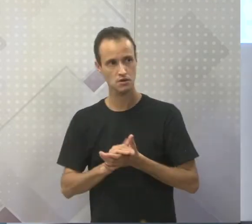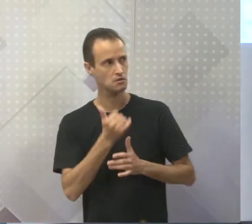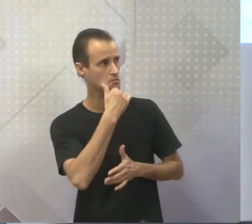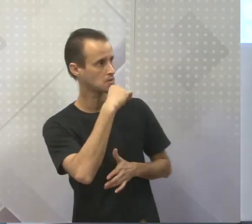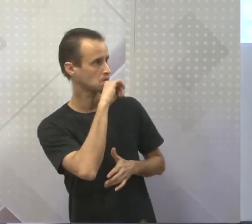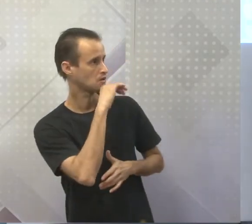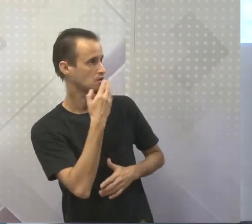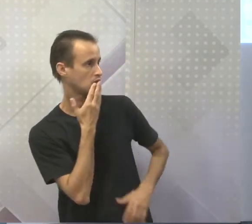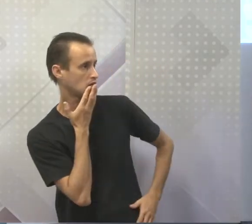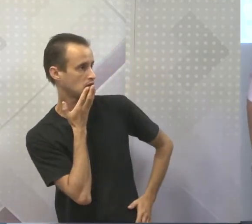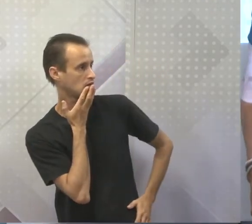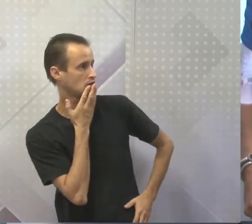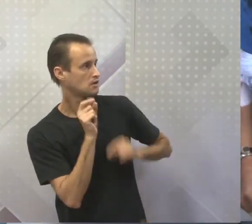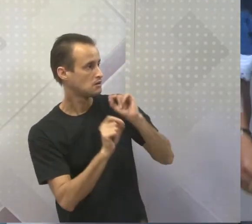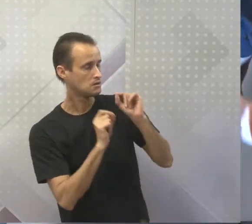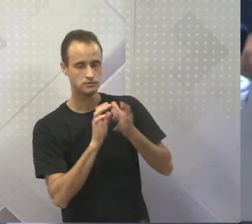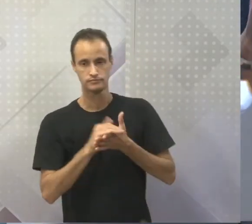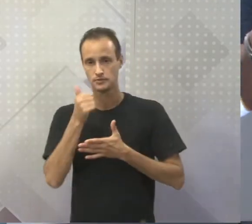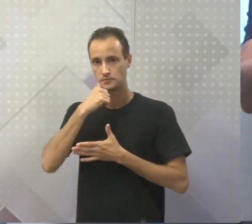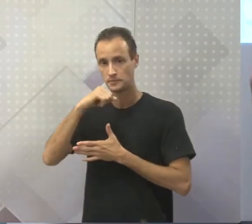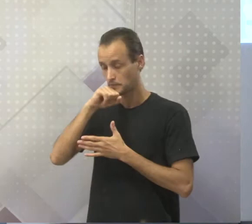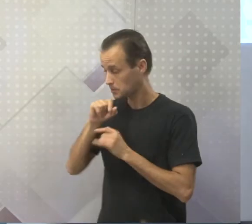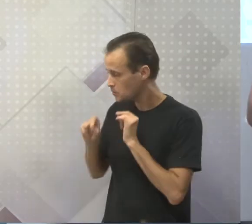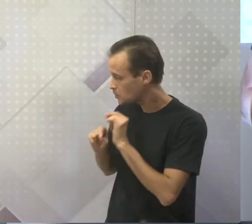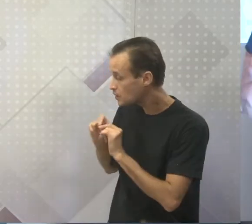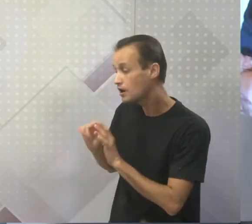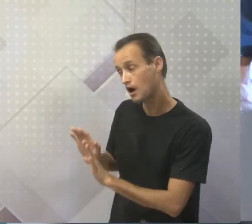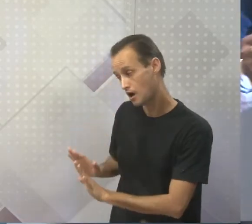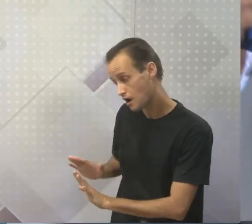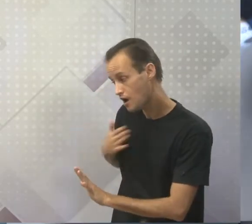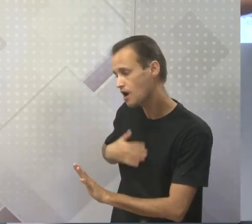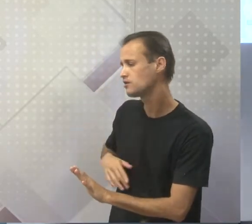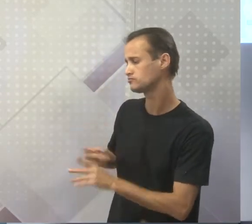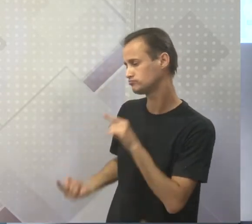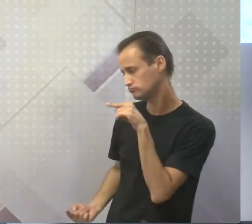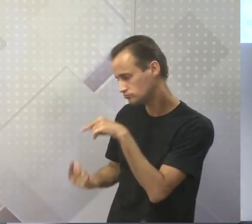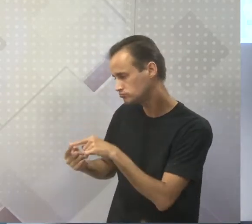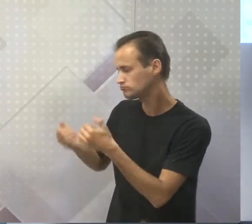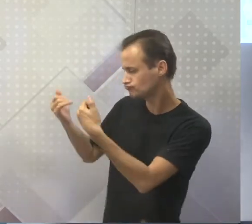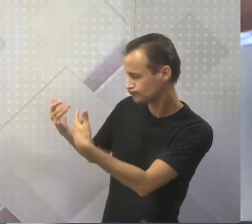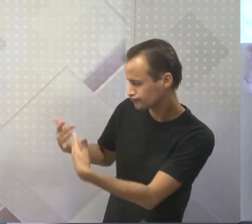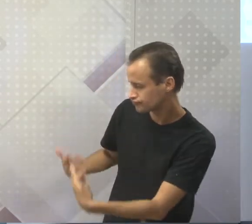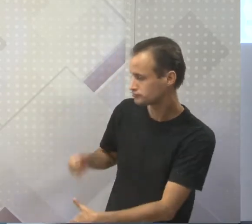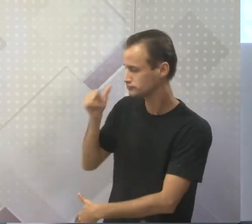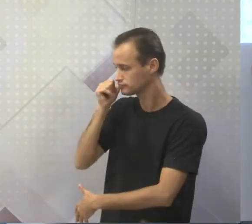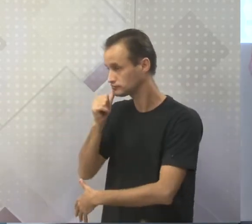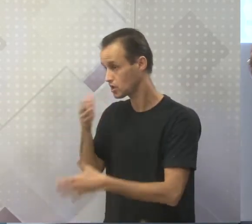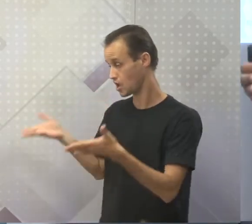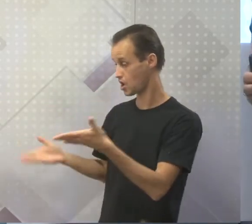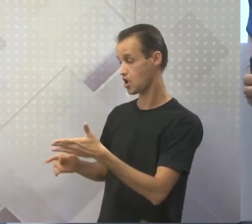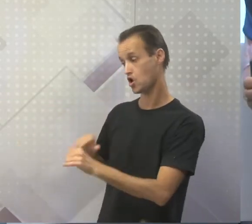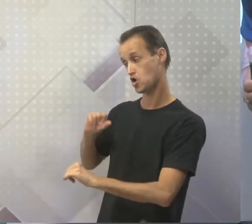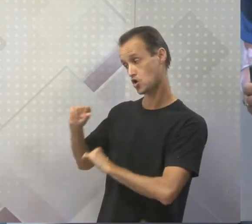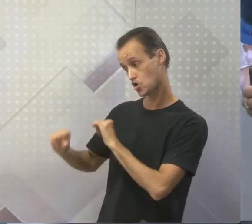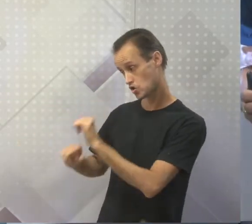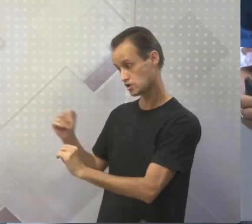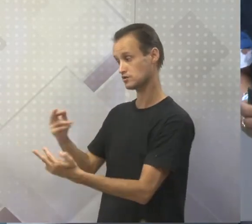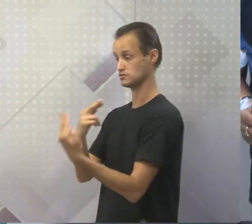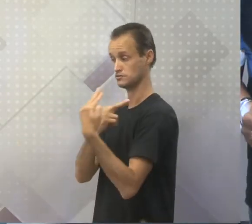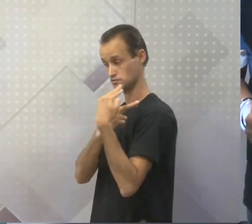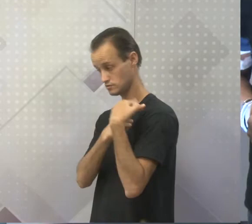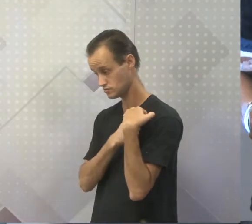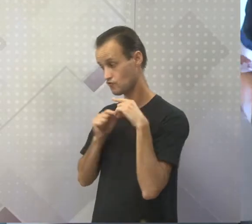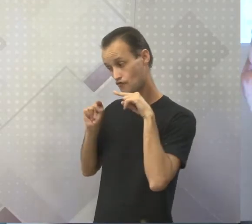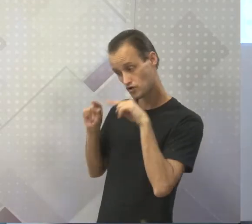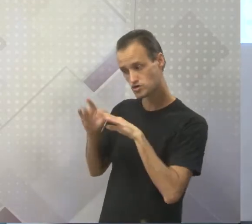pelo amor de Deus, o que é isso? Aí a tua mãe, olha filha, isso é uma coisa de mulher, lhe explica direitinho, agora em diante você tem outras responsabilidades.